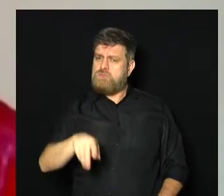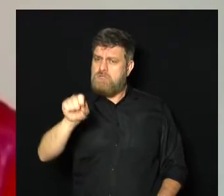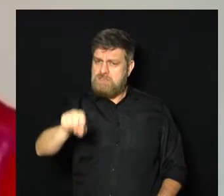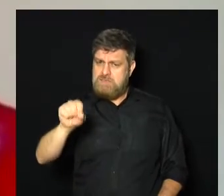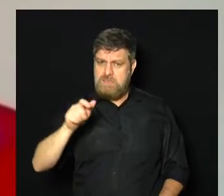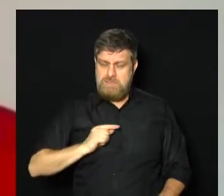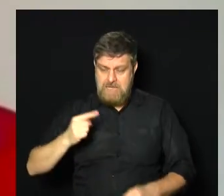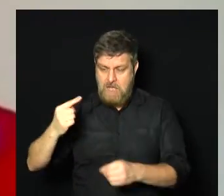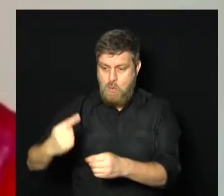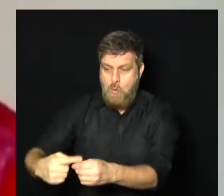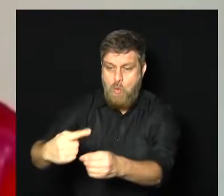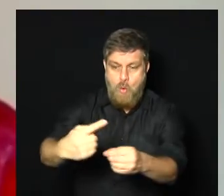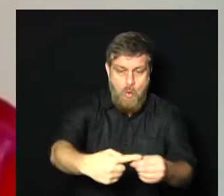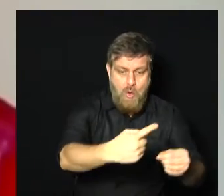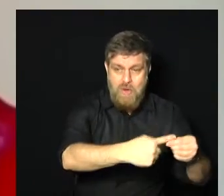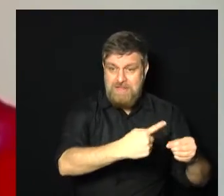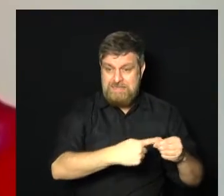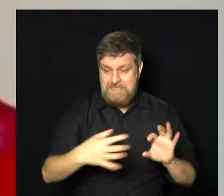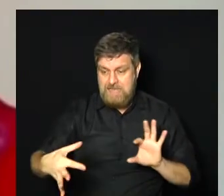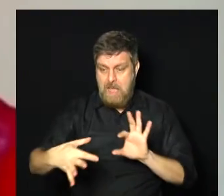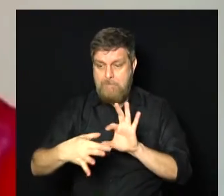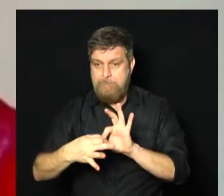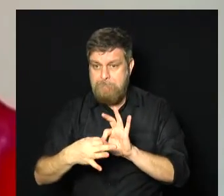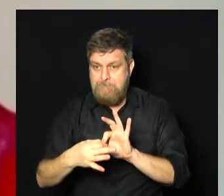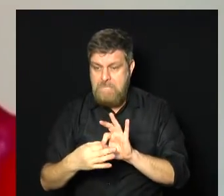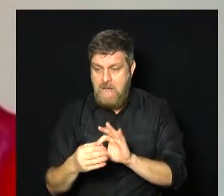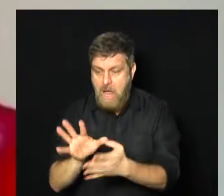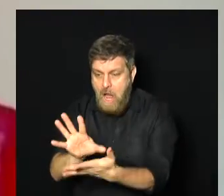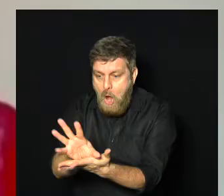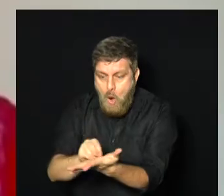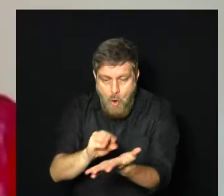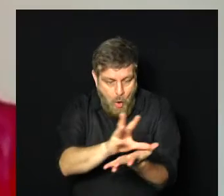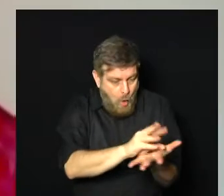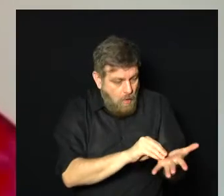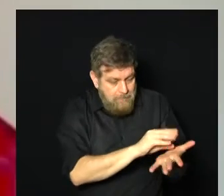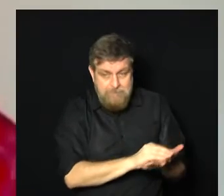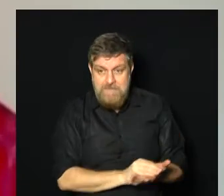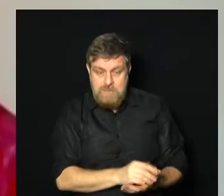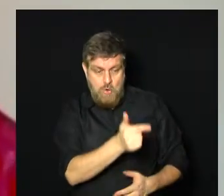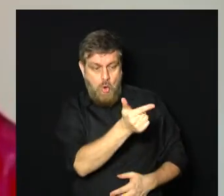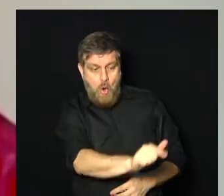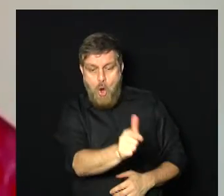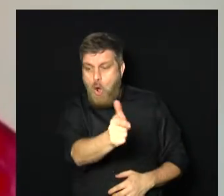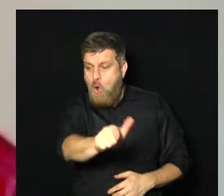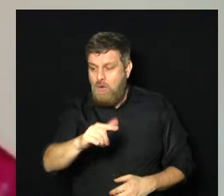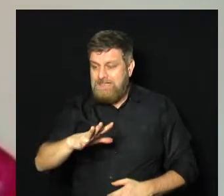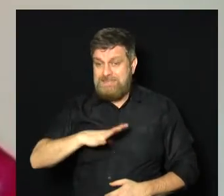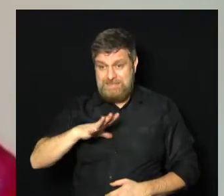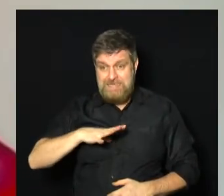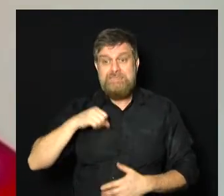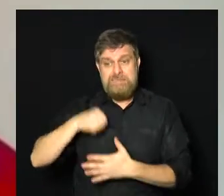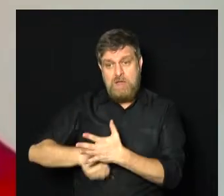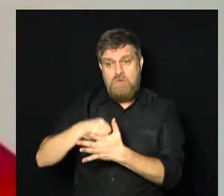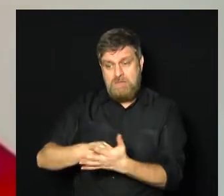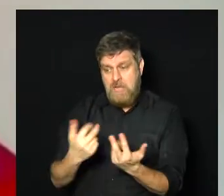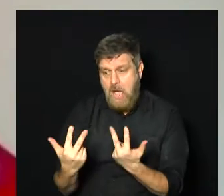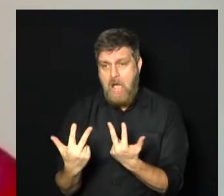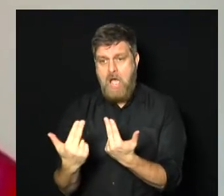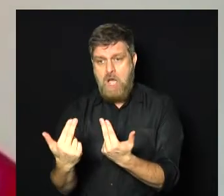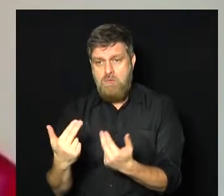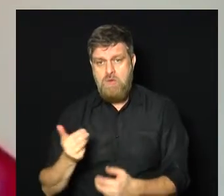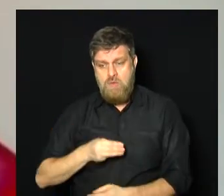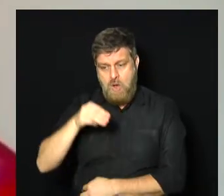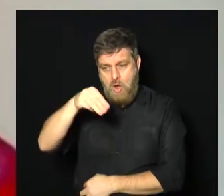né, mostrado a experiência de outras cidades também, que também estão reivindicando essa recepção do